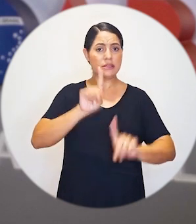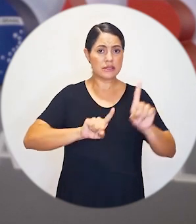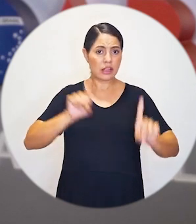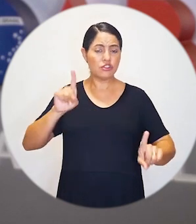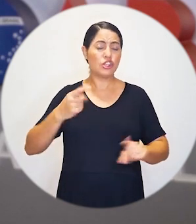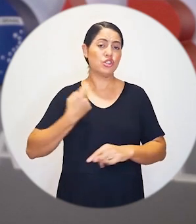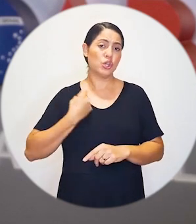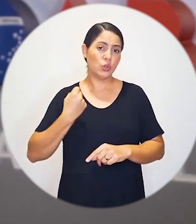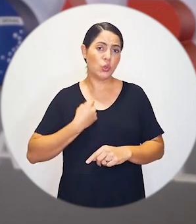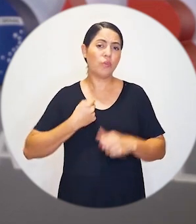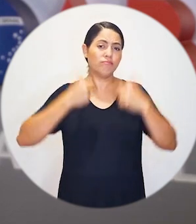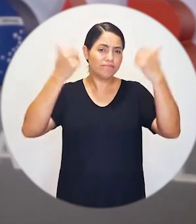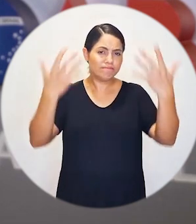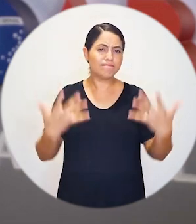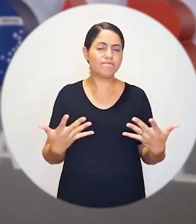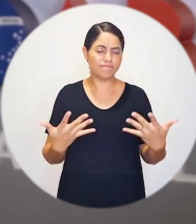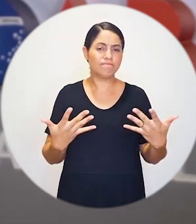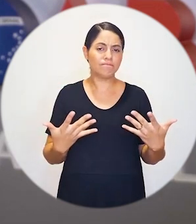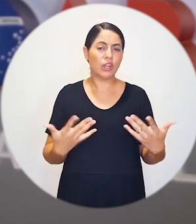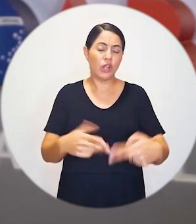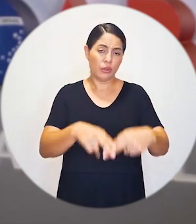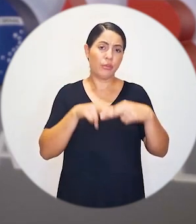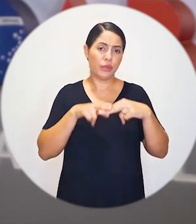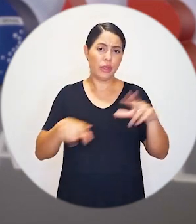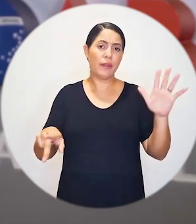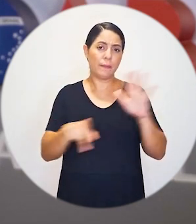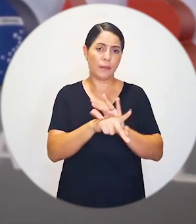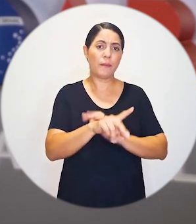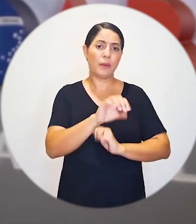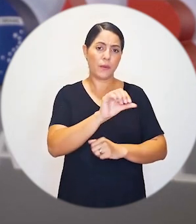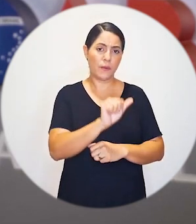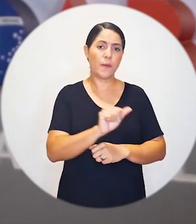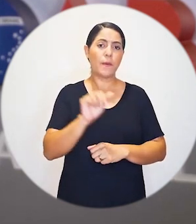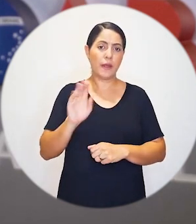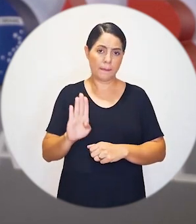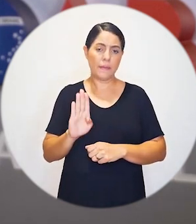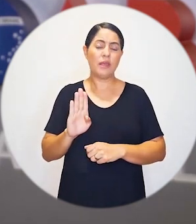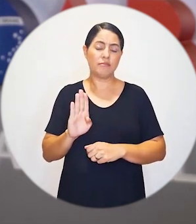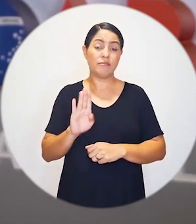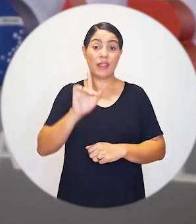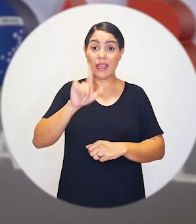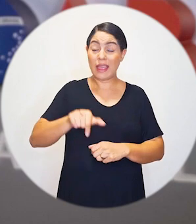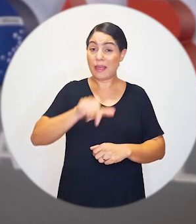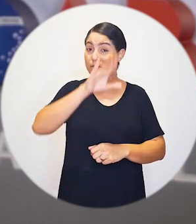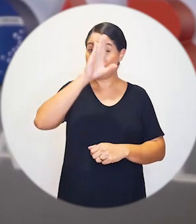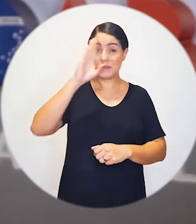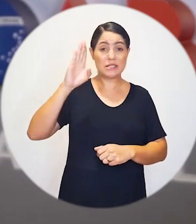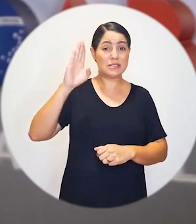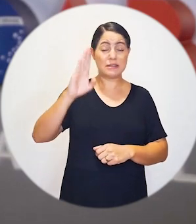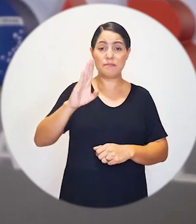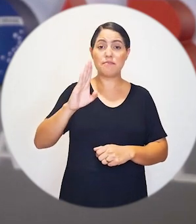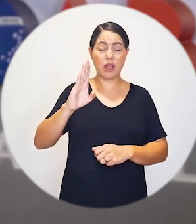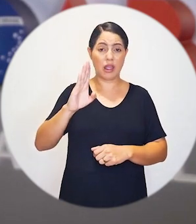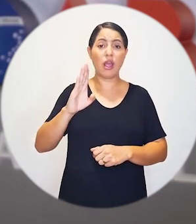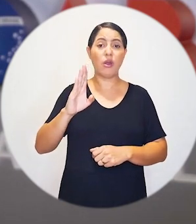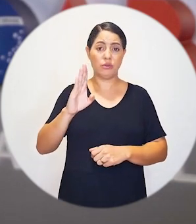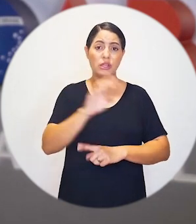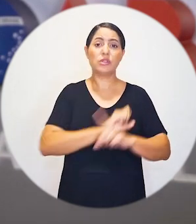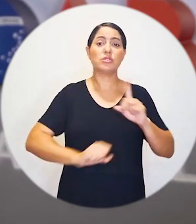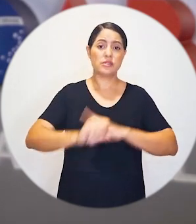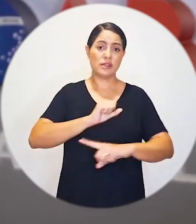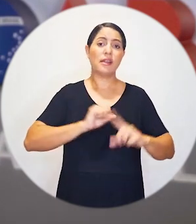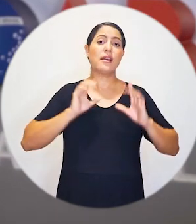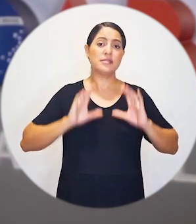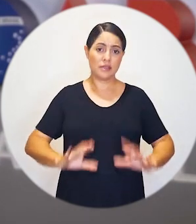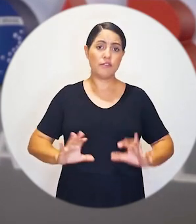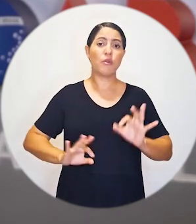com a utilização específica da Ordem dos Advogados do Brasil, como a maior entidade da sociedade civil organizada, que